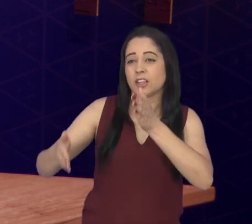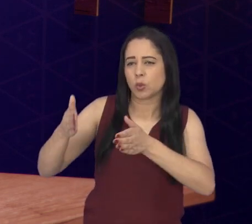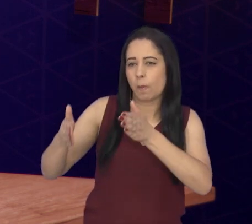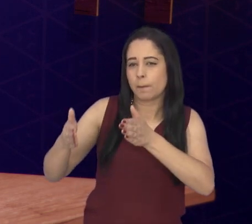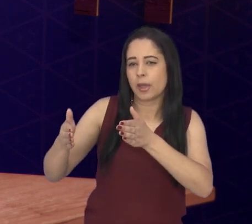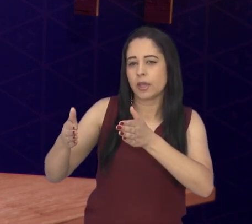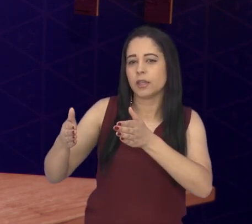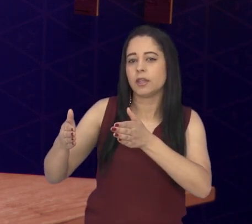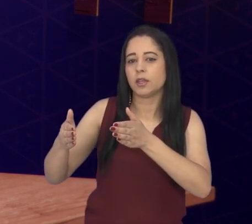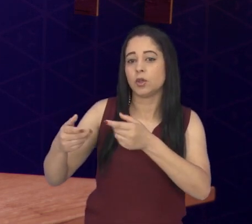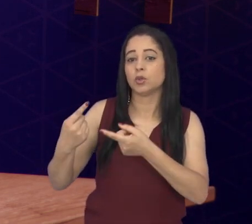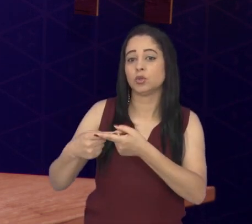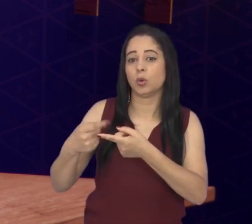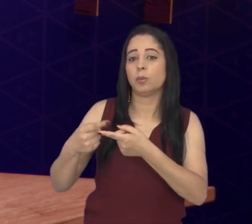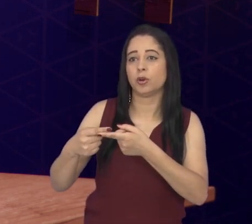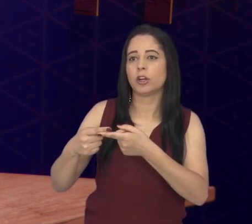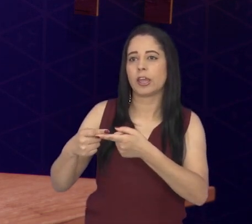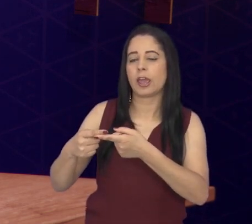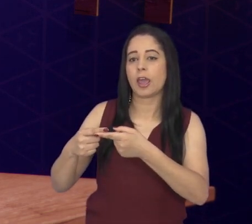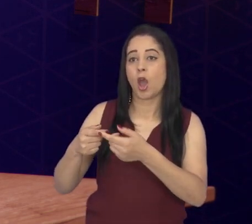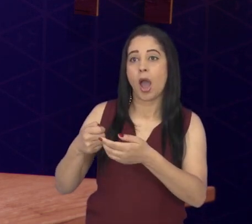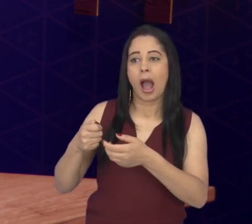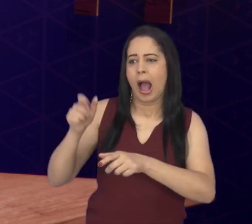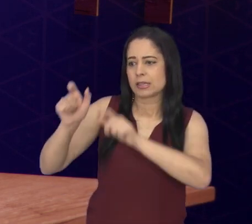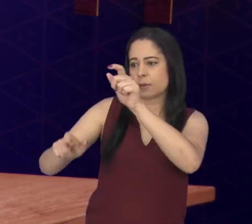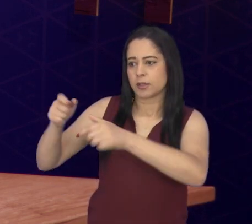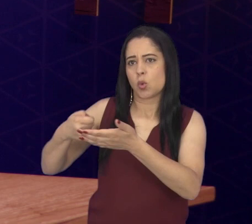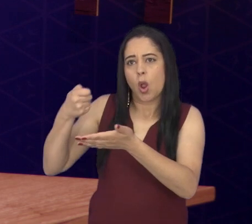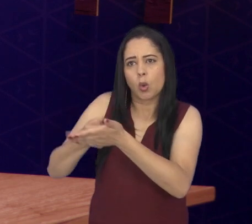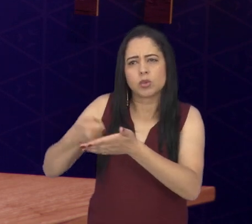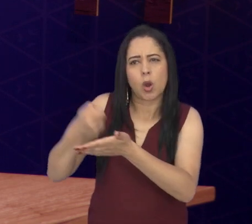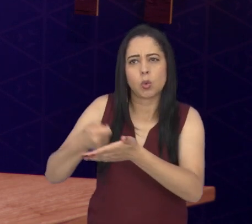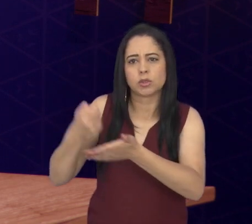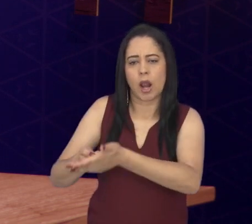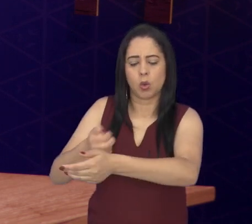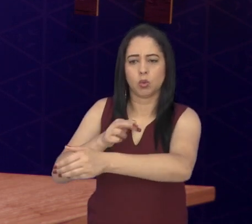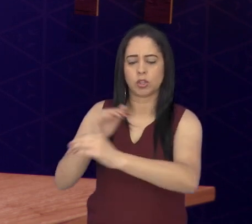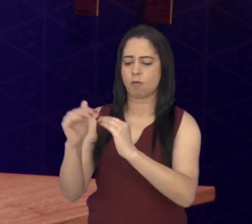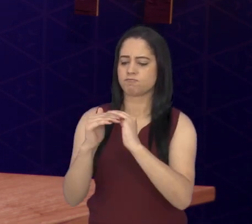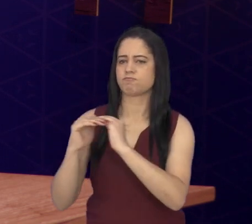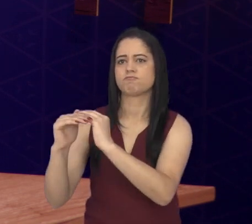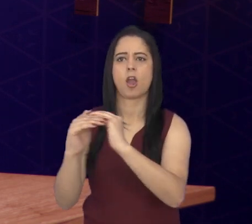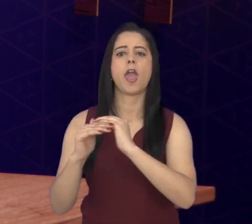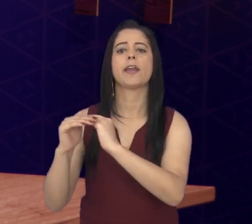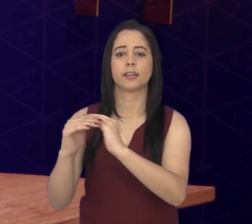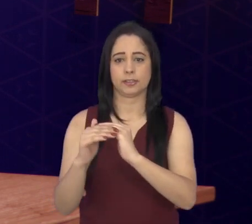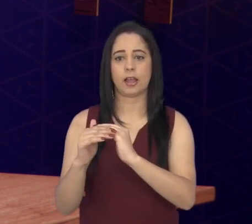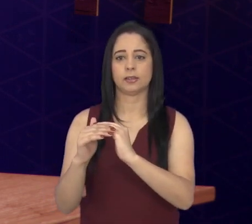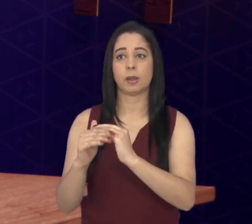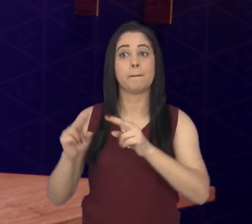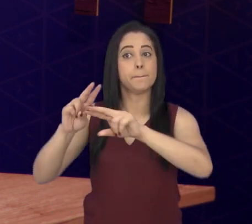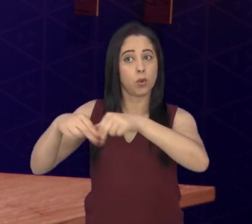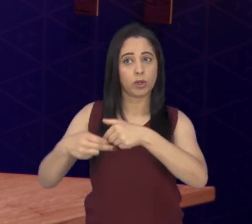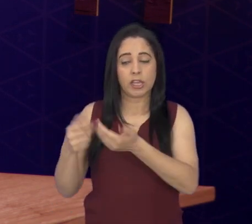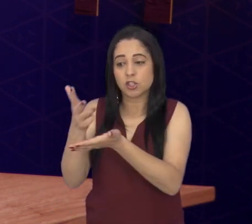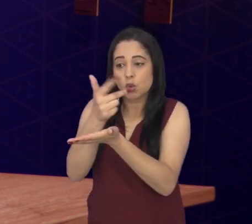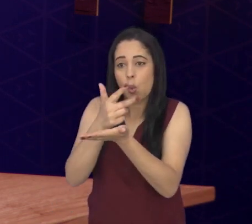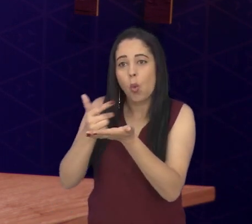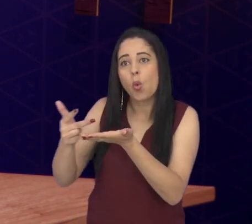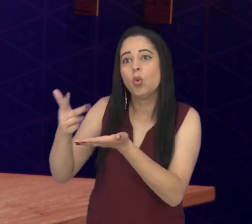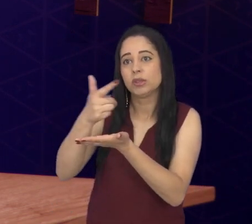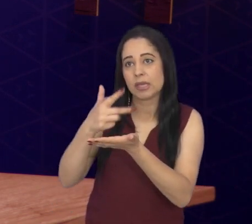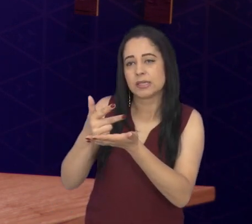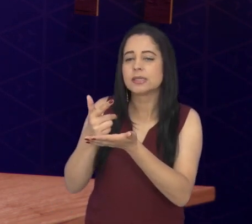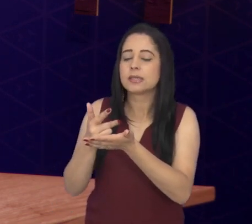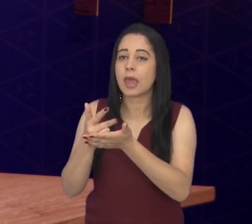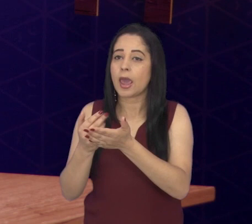onde a luta pela igualdade racial estava muito intensa, né? Inclusive, o Pantera Negra foi criado